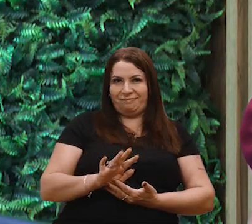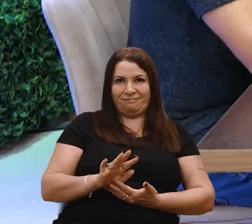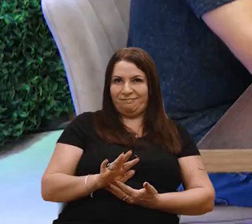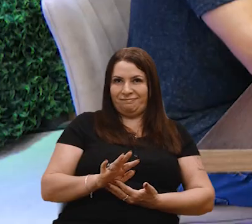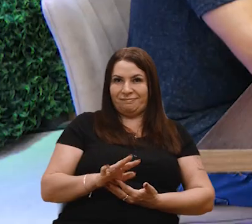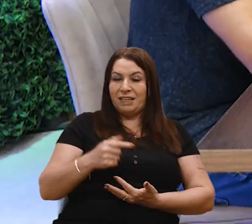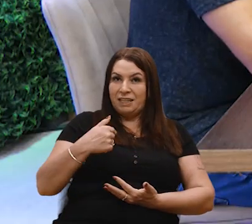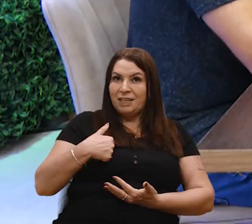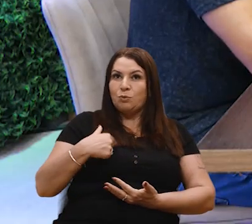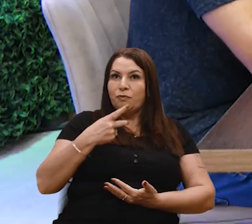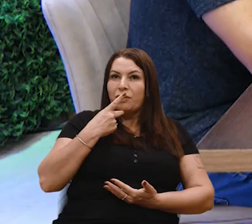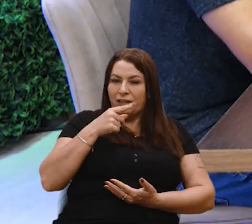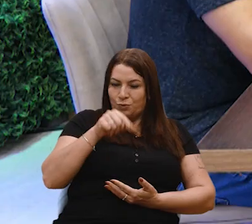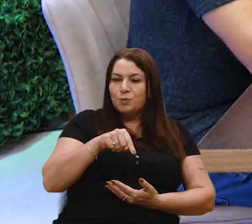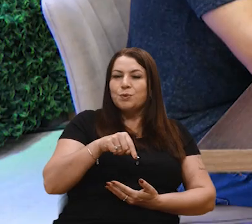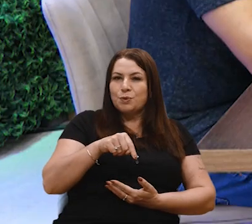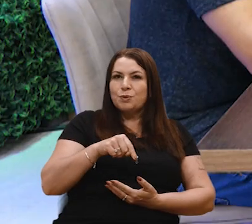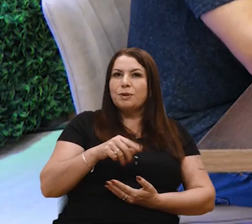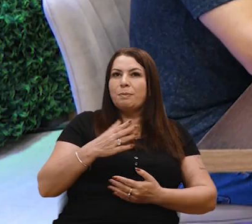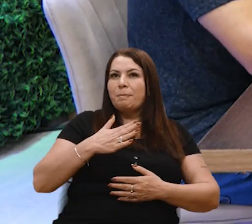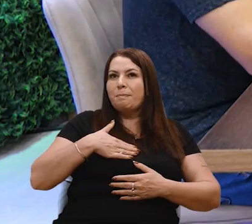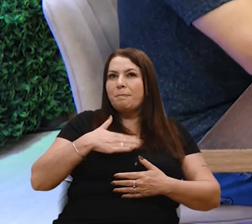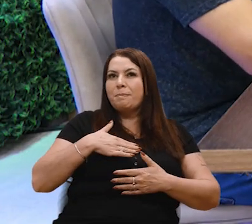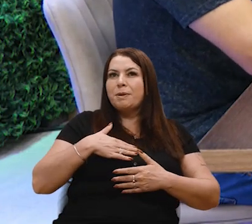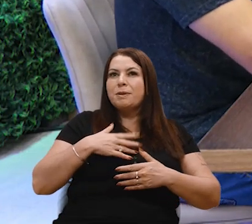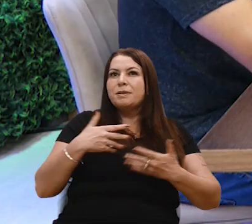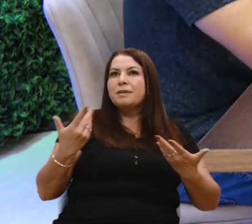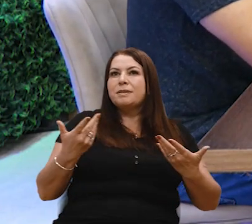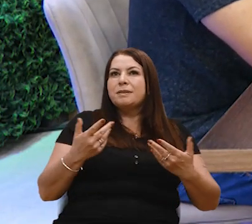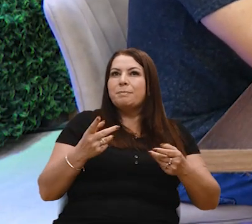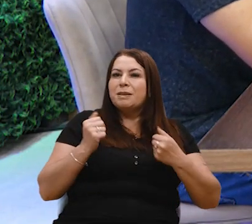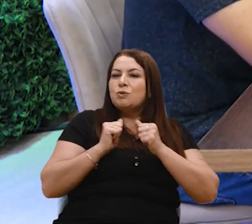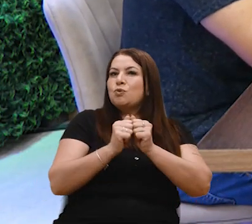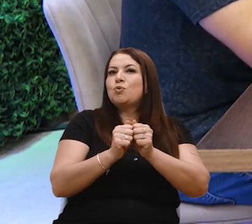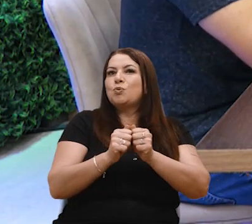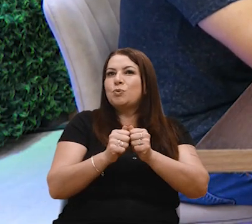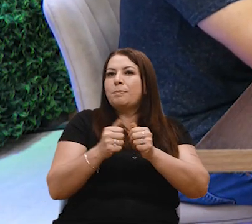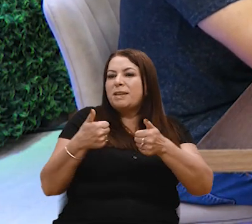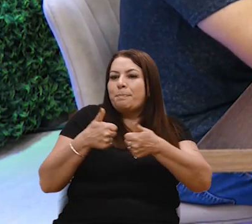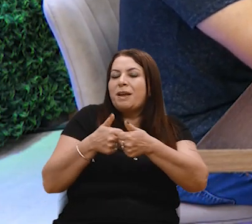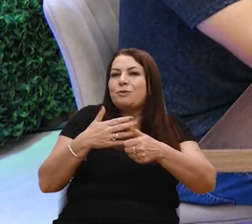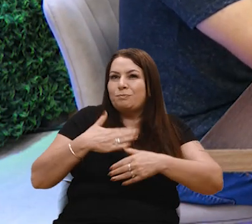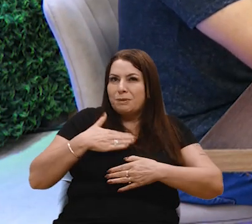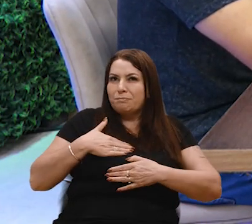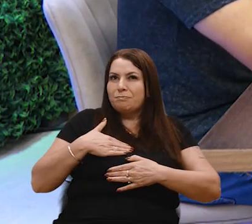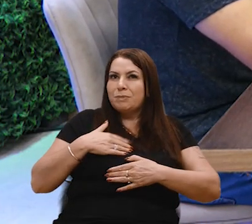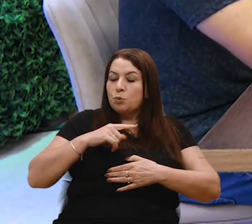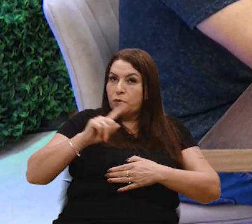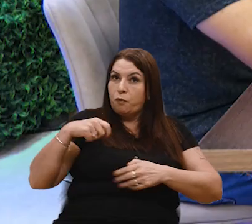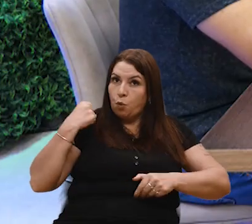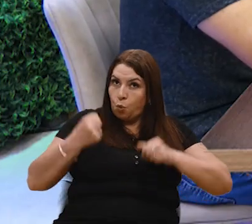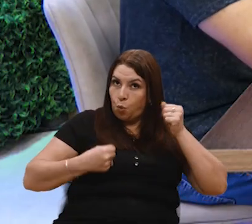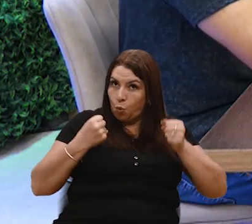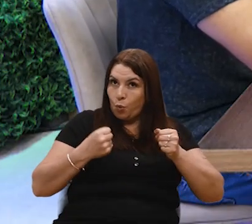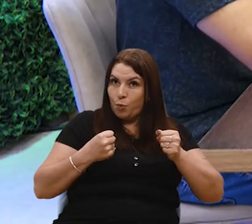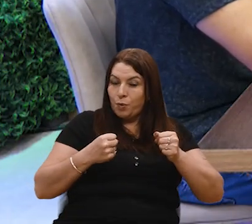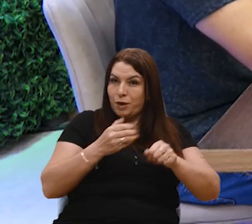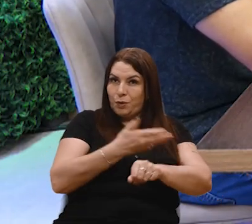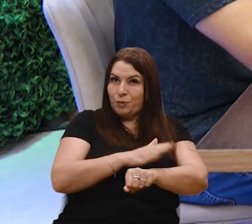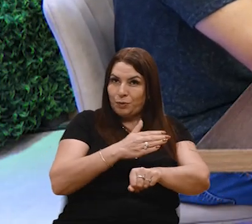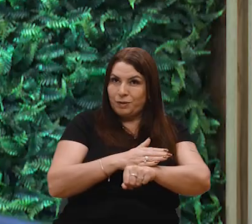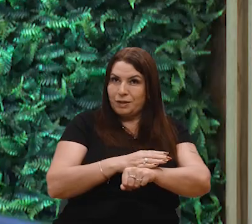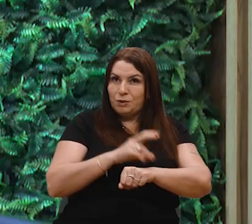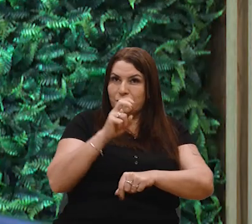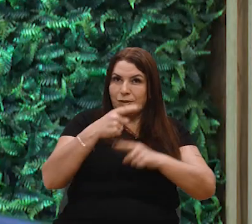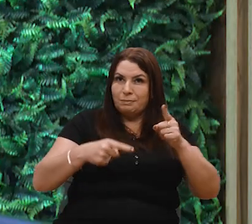quilometragem. Eu tenho dito isso para os meus parceiros, para as pessoas mais perto. Quando eu vou correr